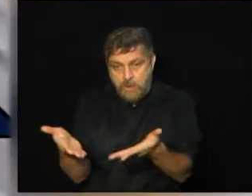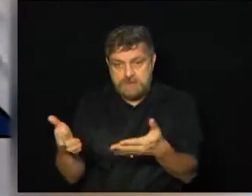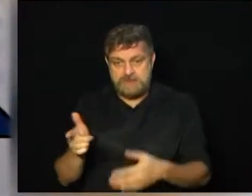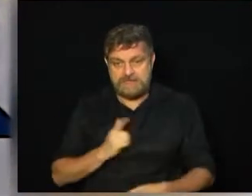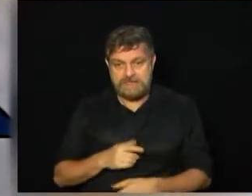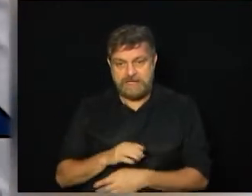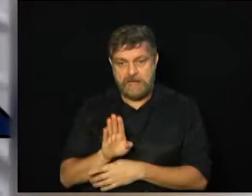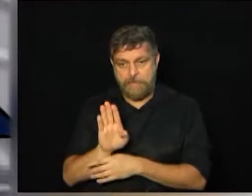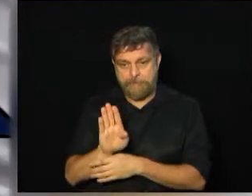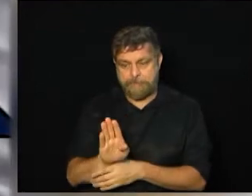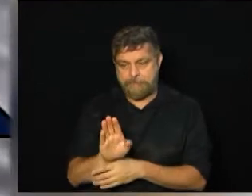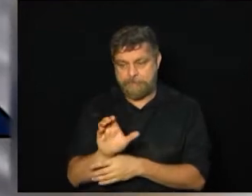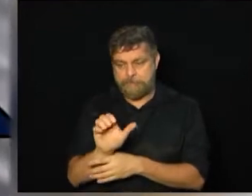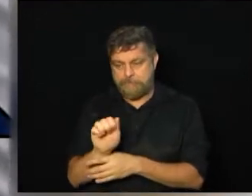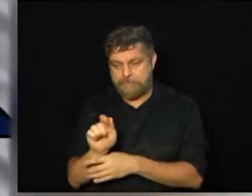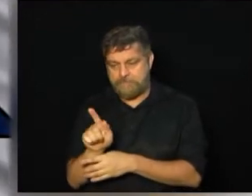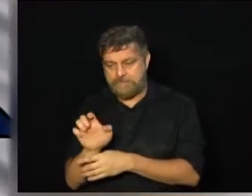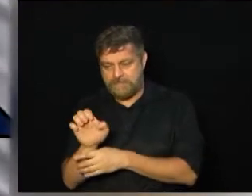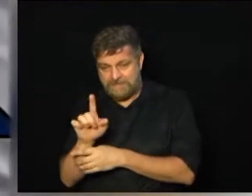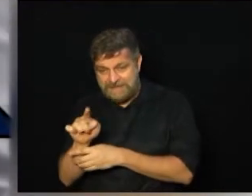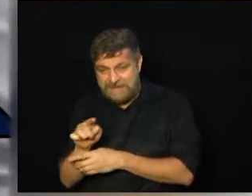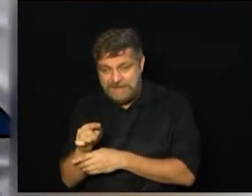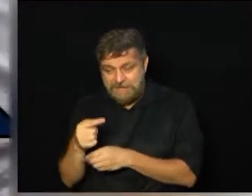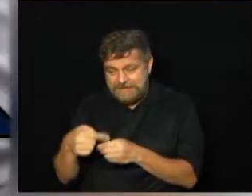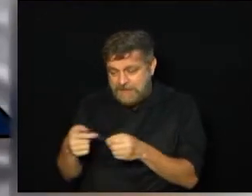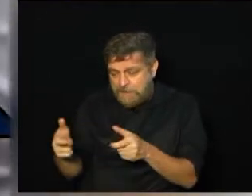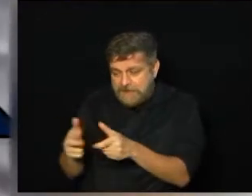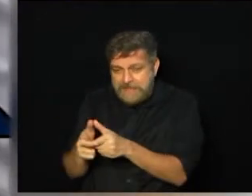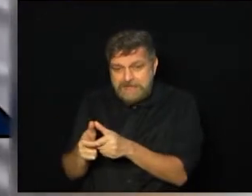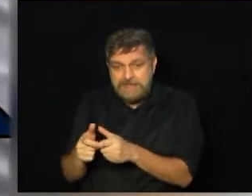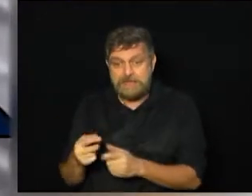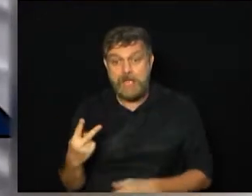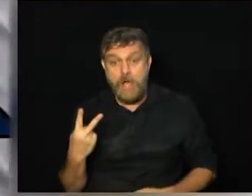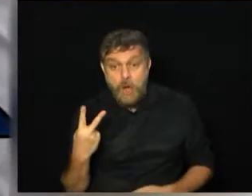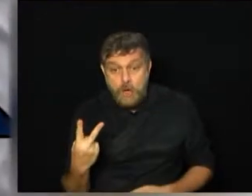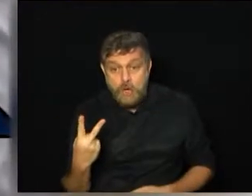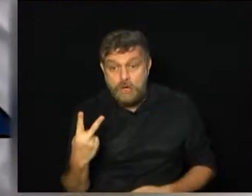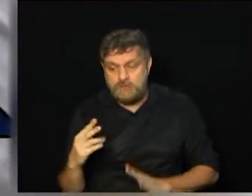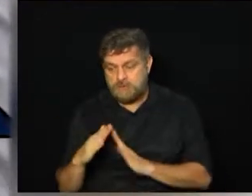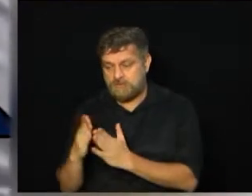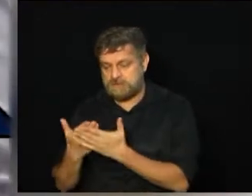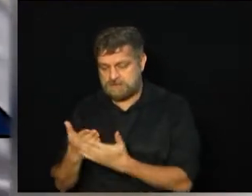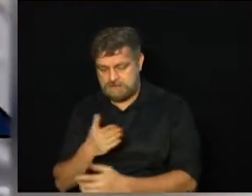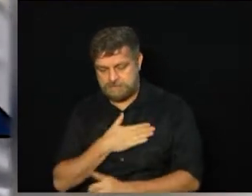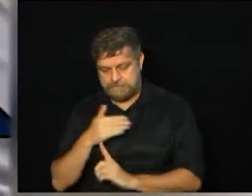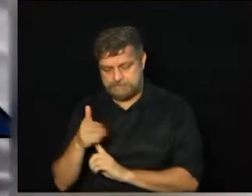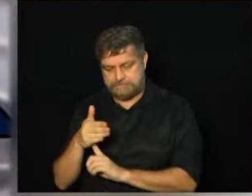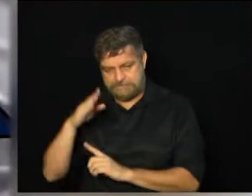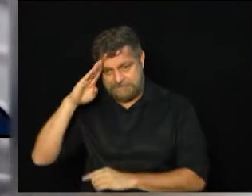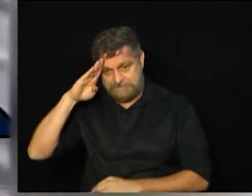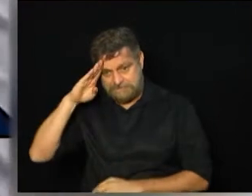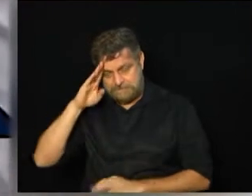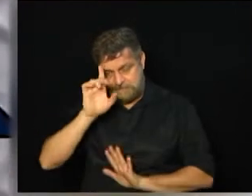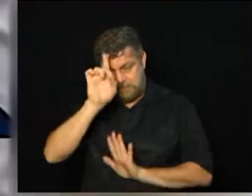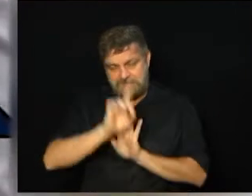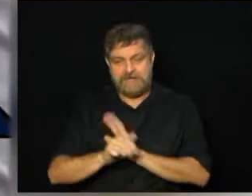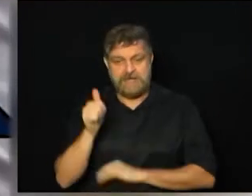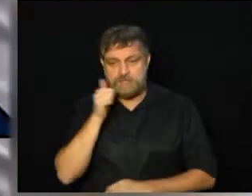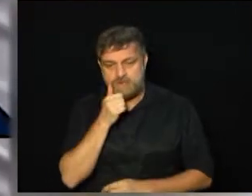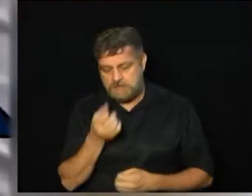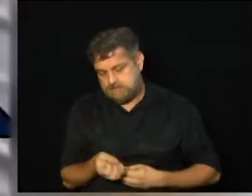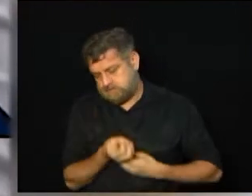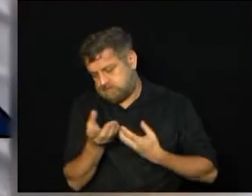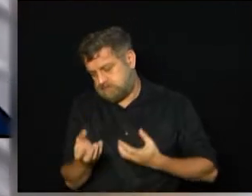Bagé, que é uma cidade pequena comparado a Campinas, mas ela já tem 2 escolas cívico-militares. E a diretora pôde dar um relato